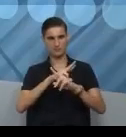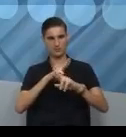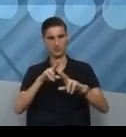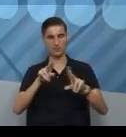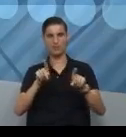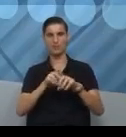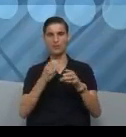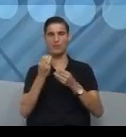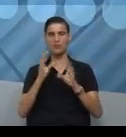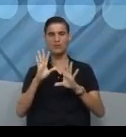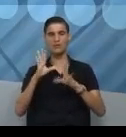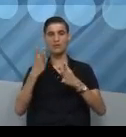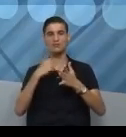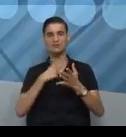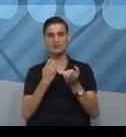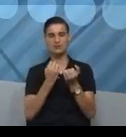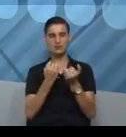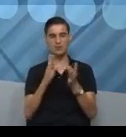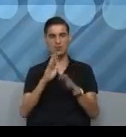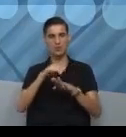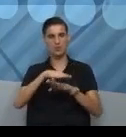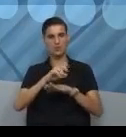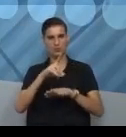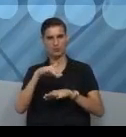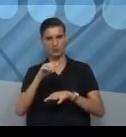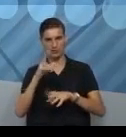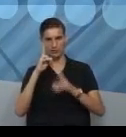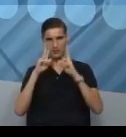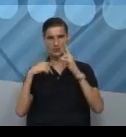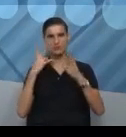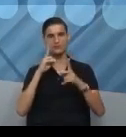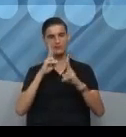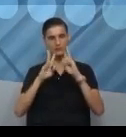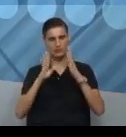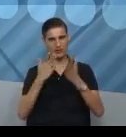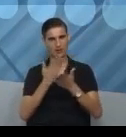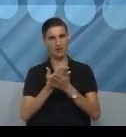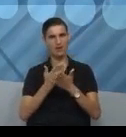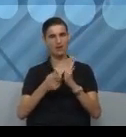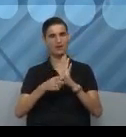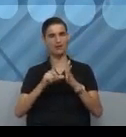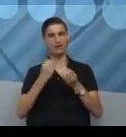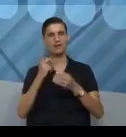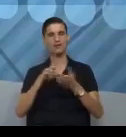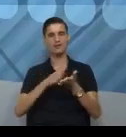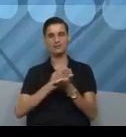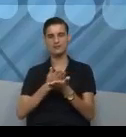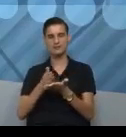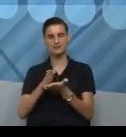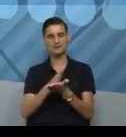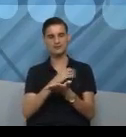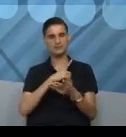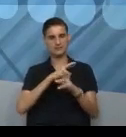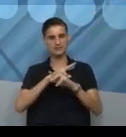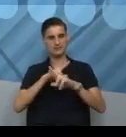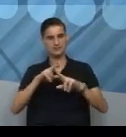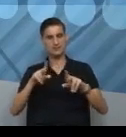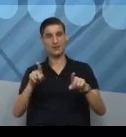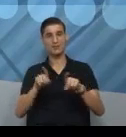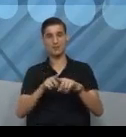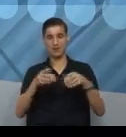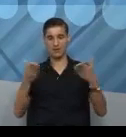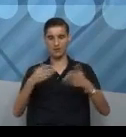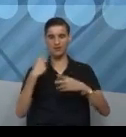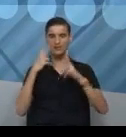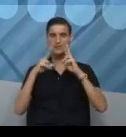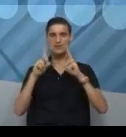como resolver uma equação da onda. Lembra-se que a gente já viu em aula anterior como trabalhar com a separação de variáveis. E